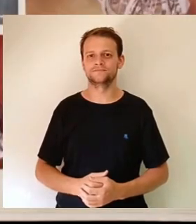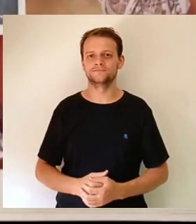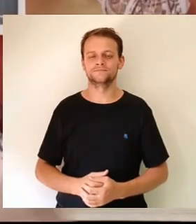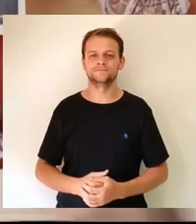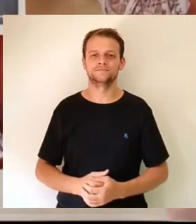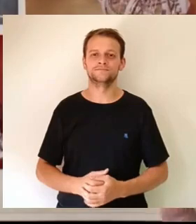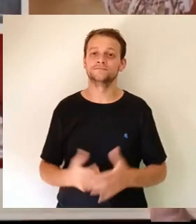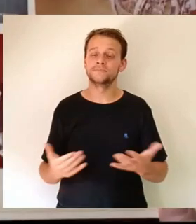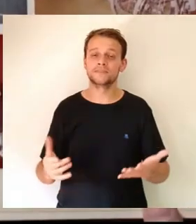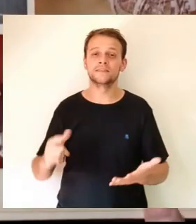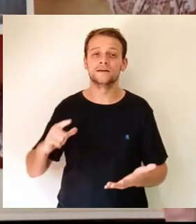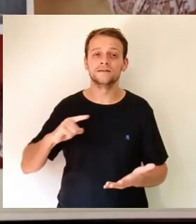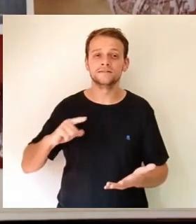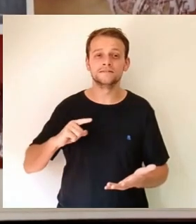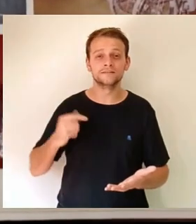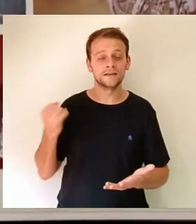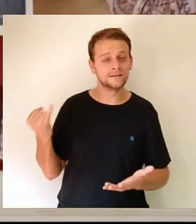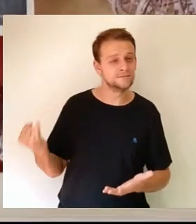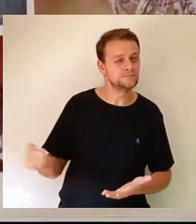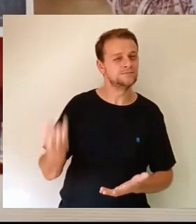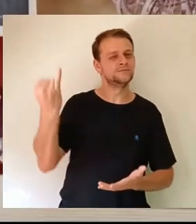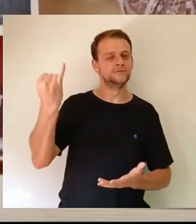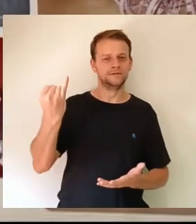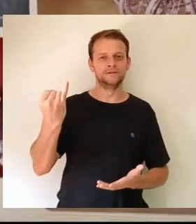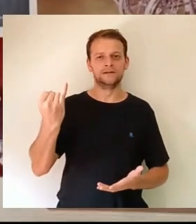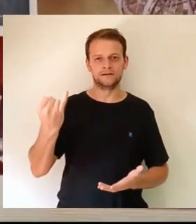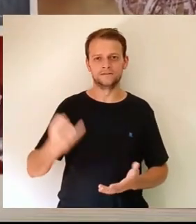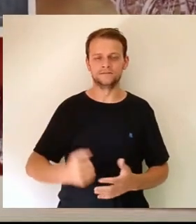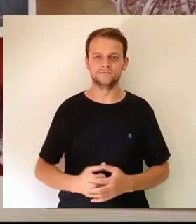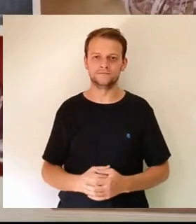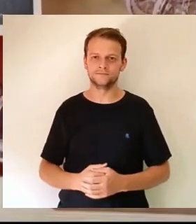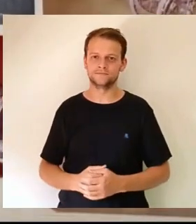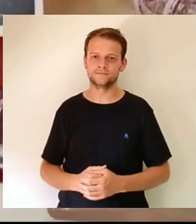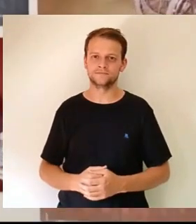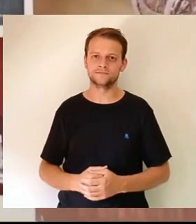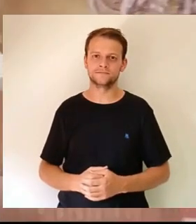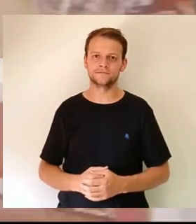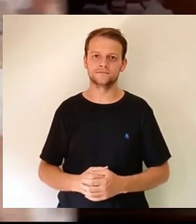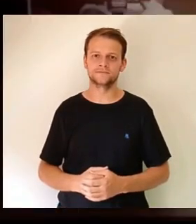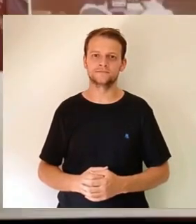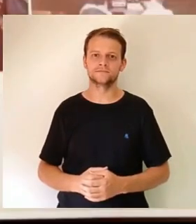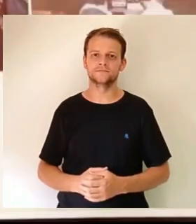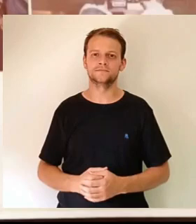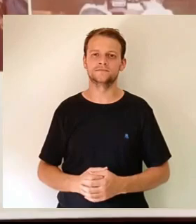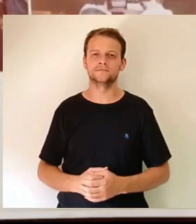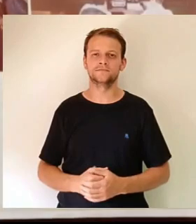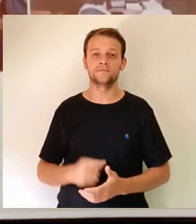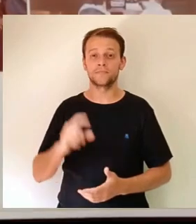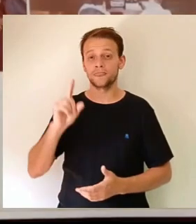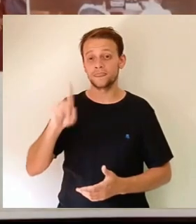coisas apareceram do nada, né? Então tem assim essa importância,